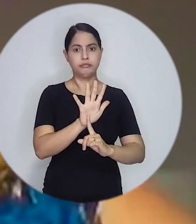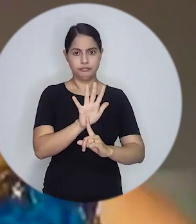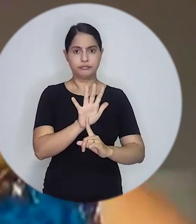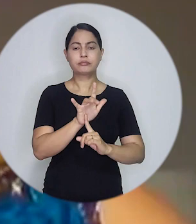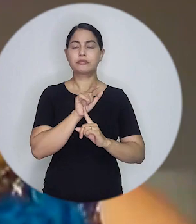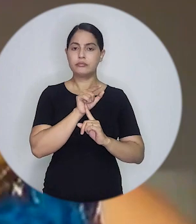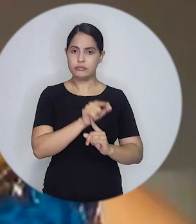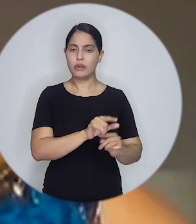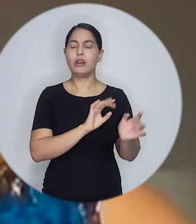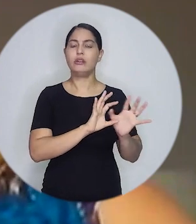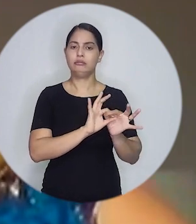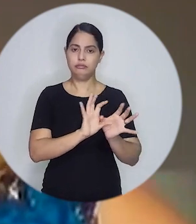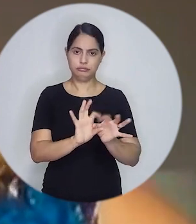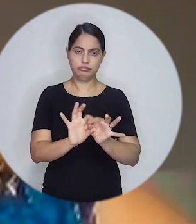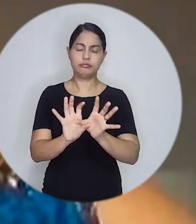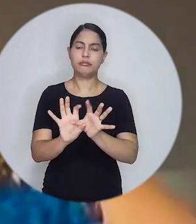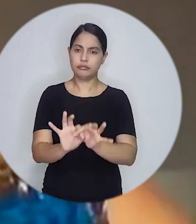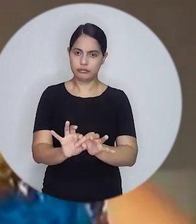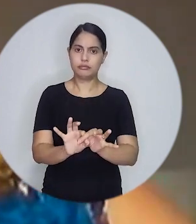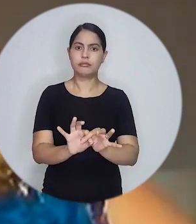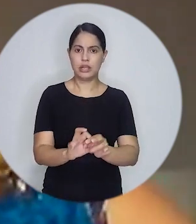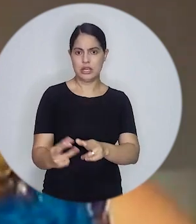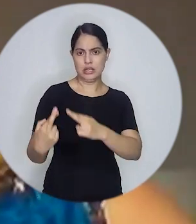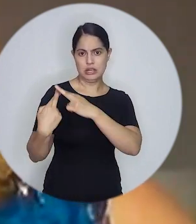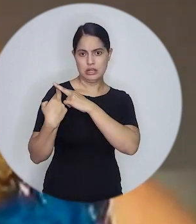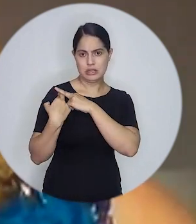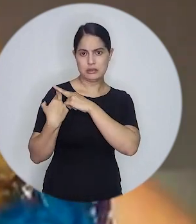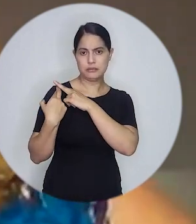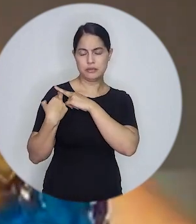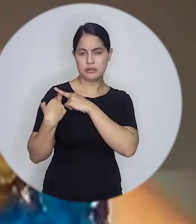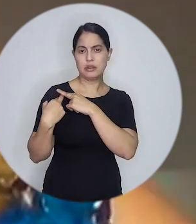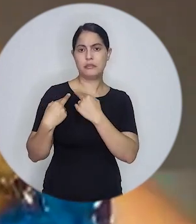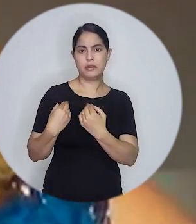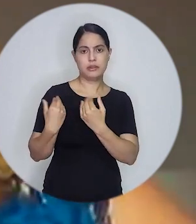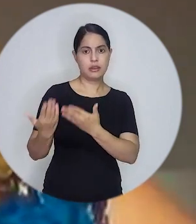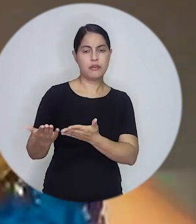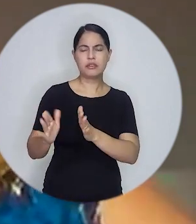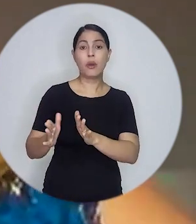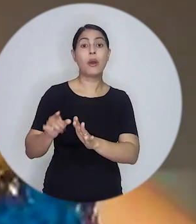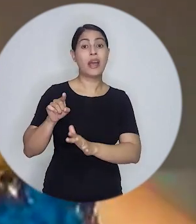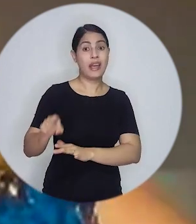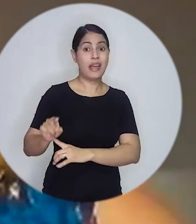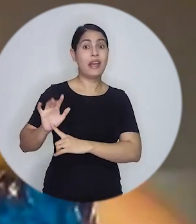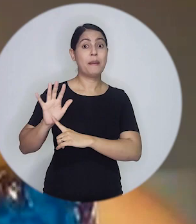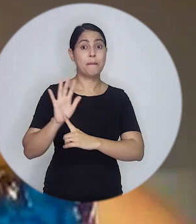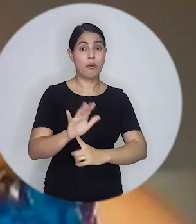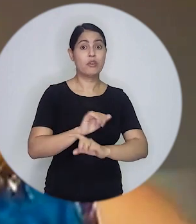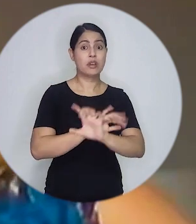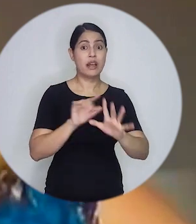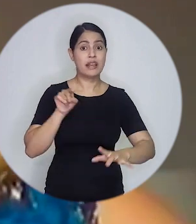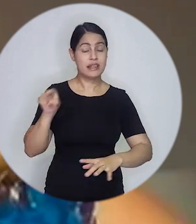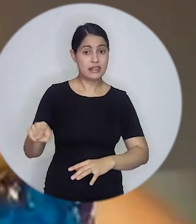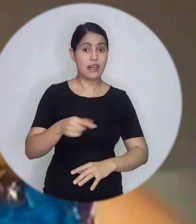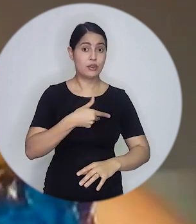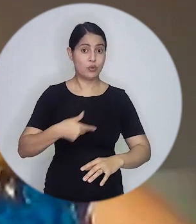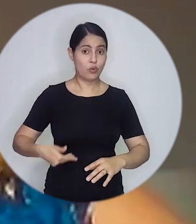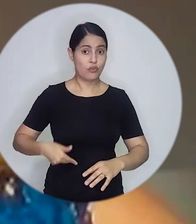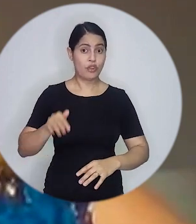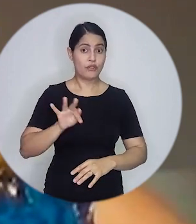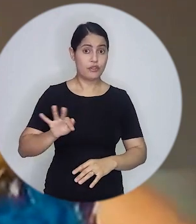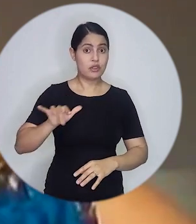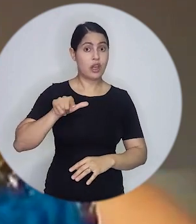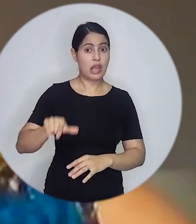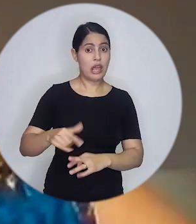de forma muito, muito séria e devolve, né, ou melhor, demonstra de forma clara que a responsabilidade